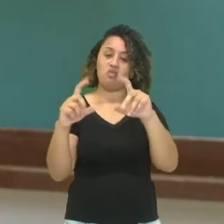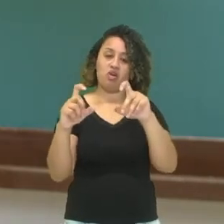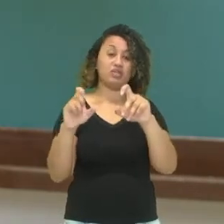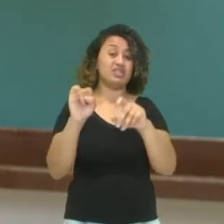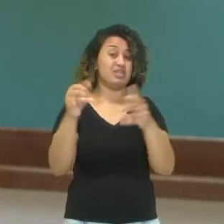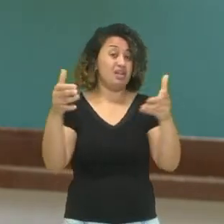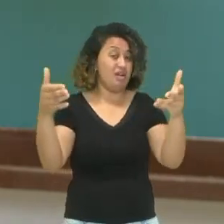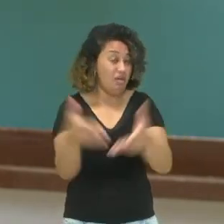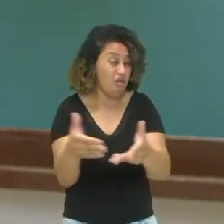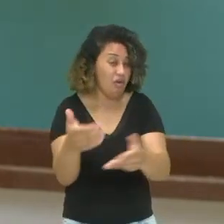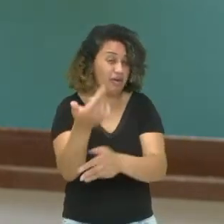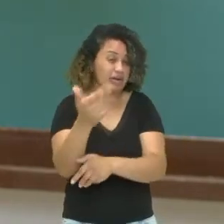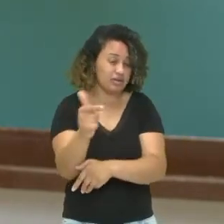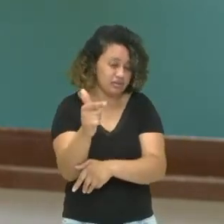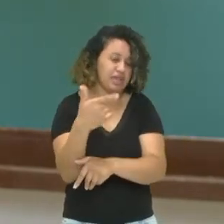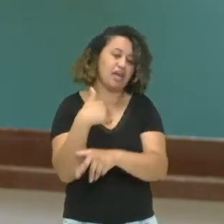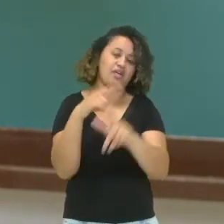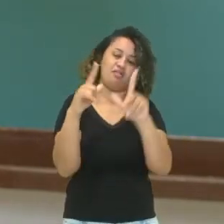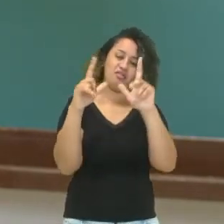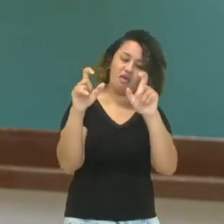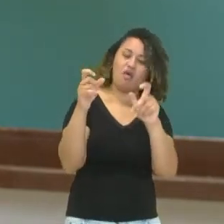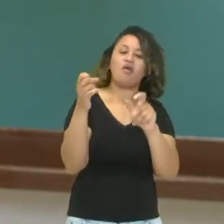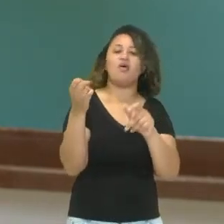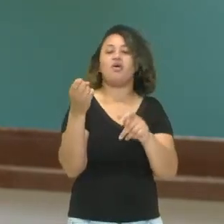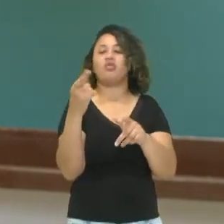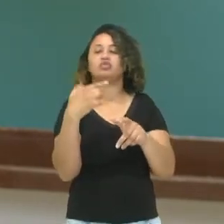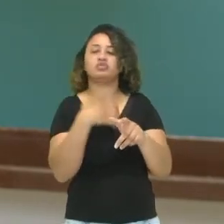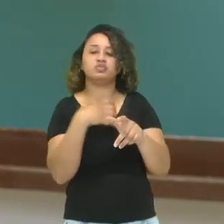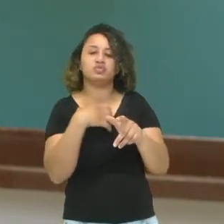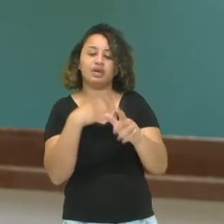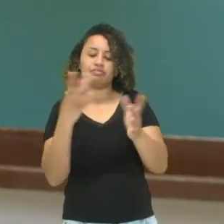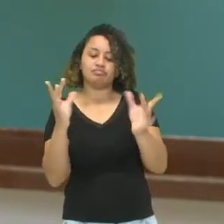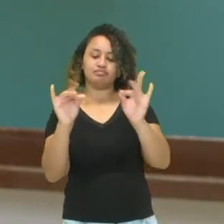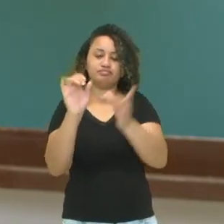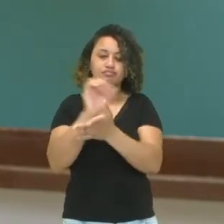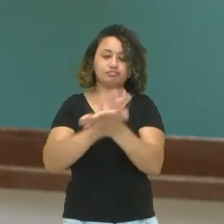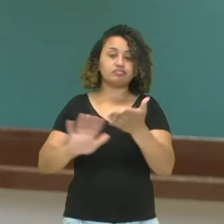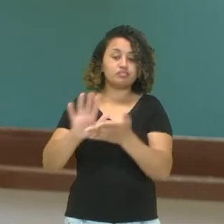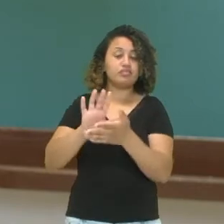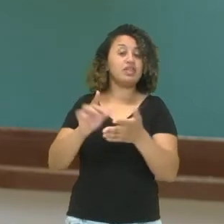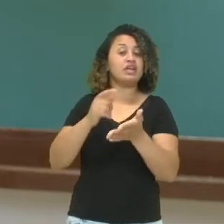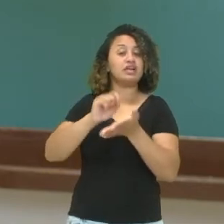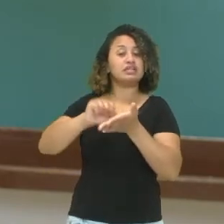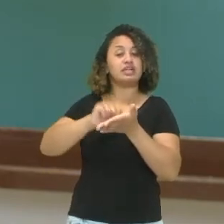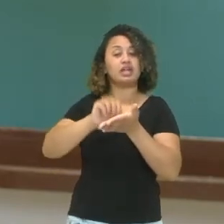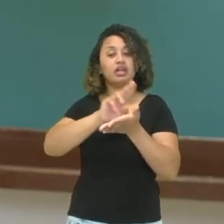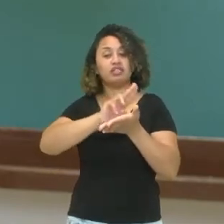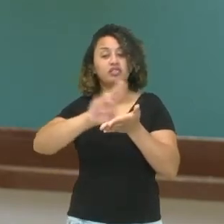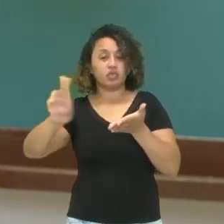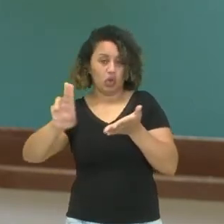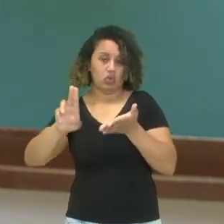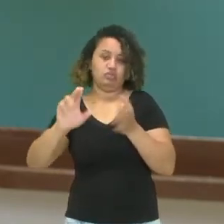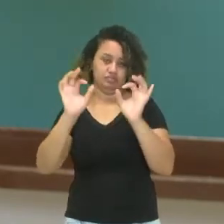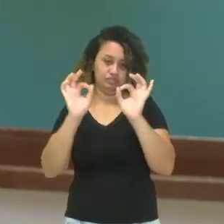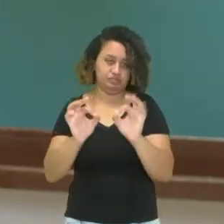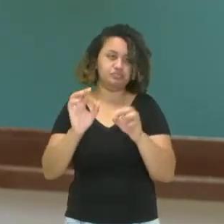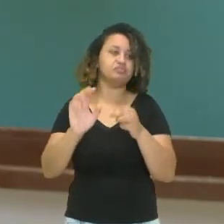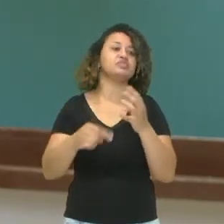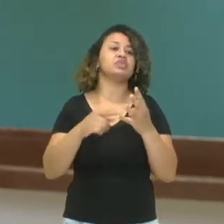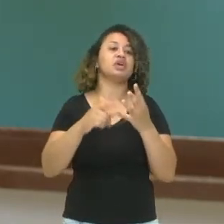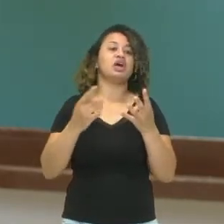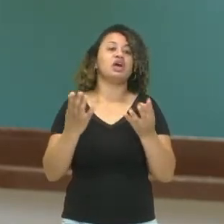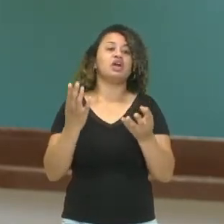agora, nesse momento, uma foto, um jeito de colocar a imagem dela, escreve o nome dela. E aí você pode